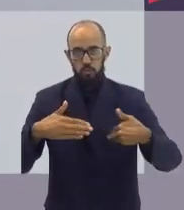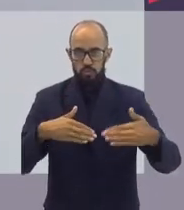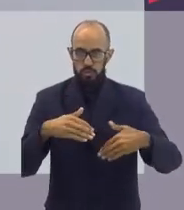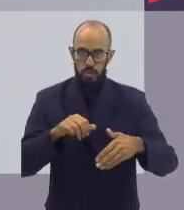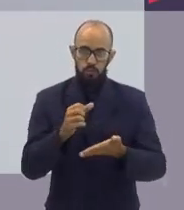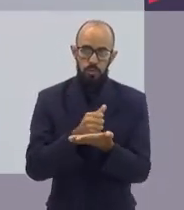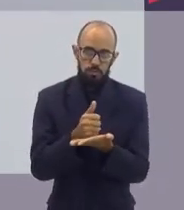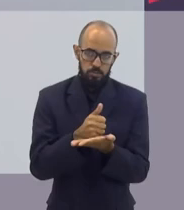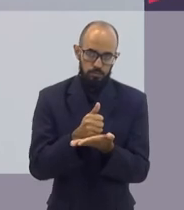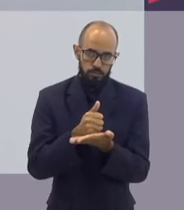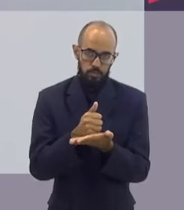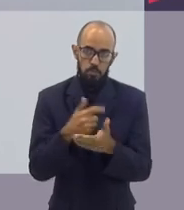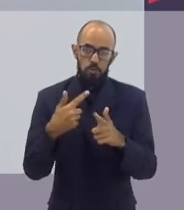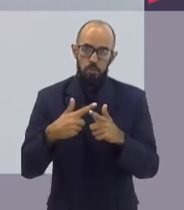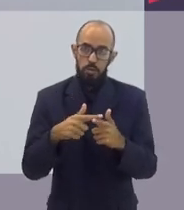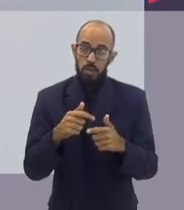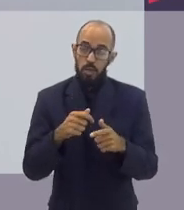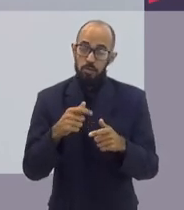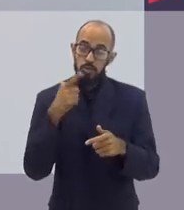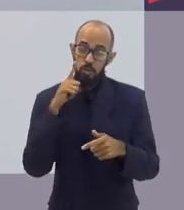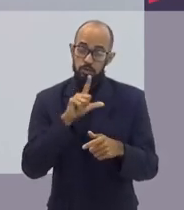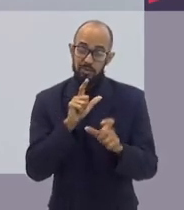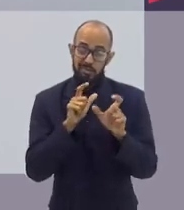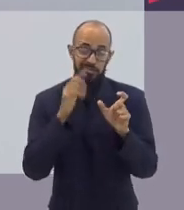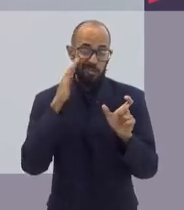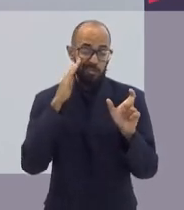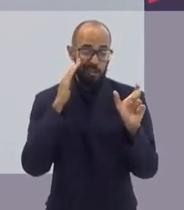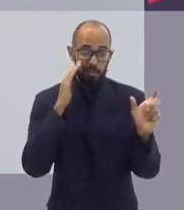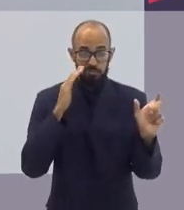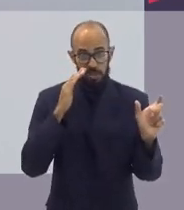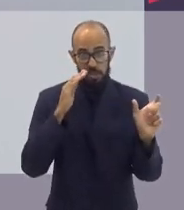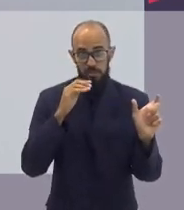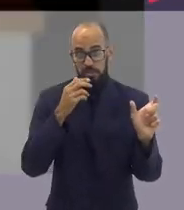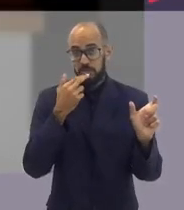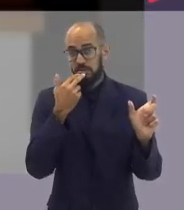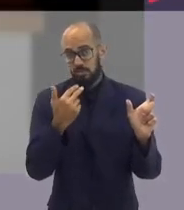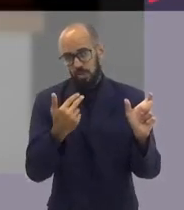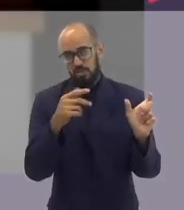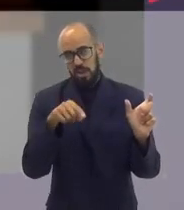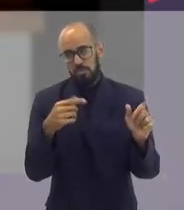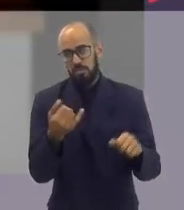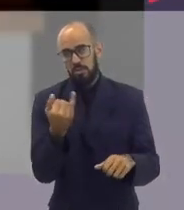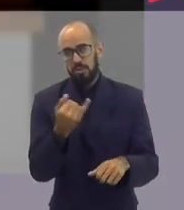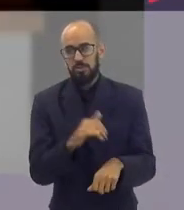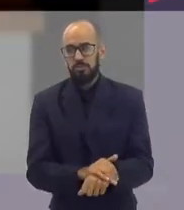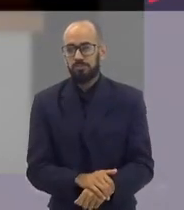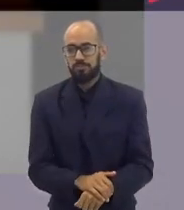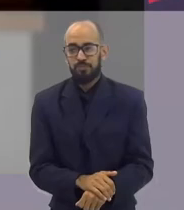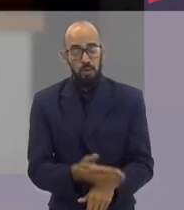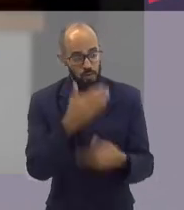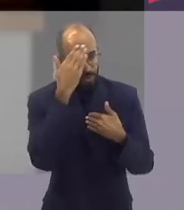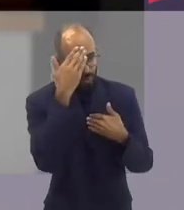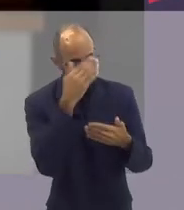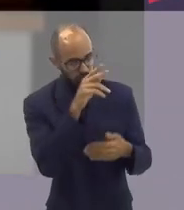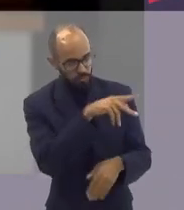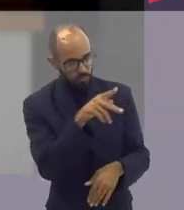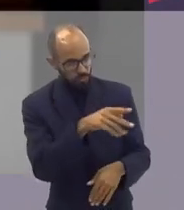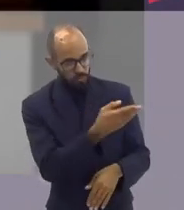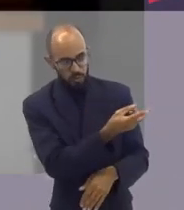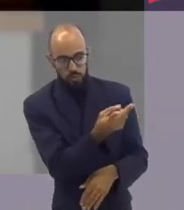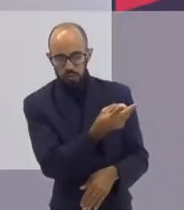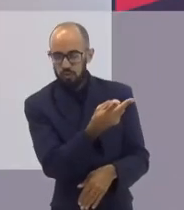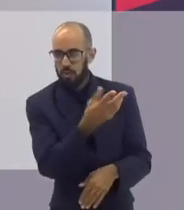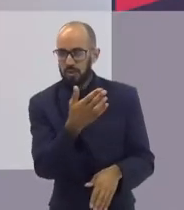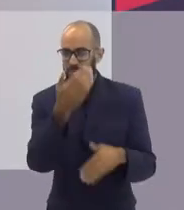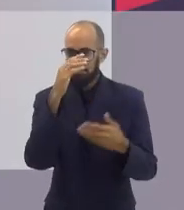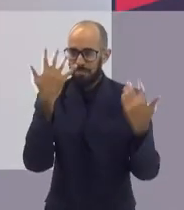né? Até a linguagem é importante, né? Você dominar os termos, né? Eu agradeço muito a participação dos dois